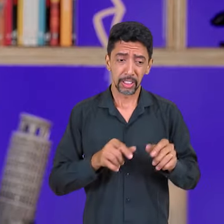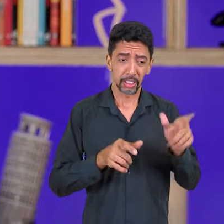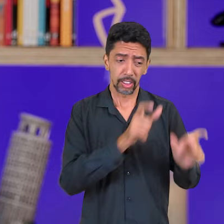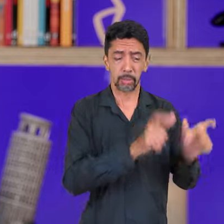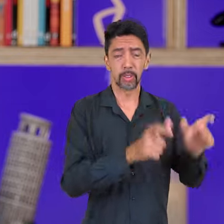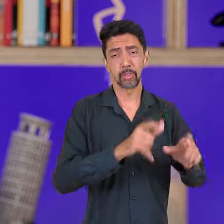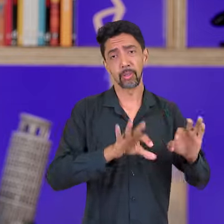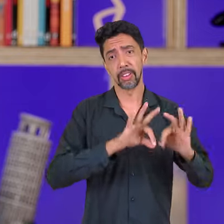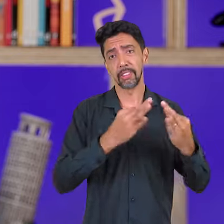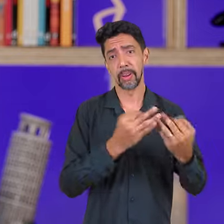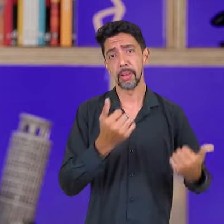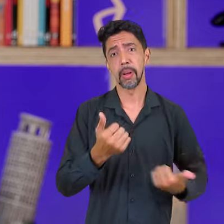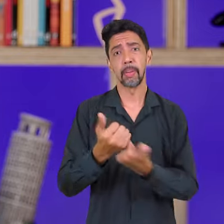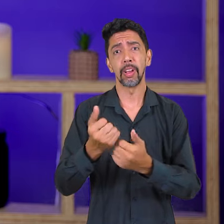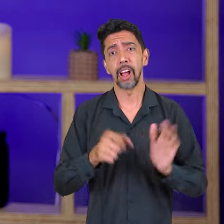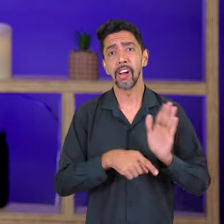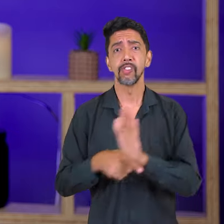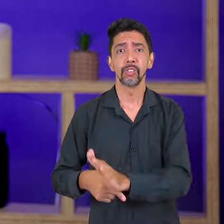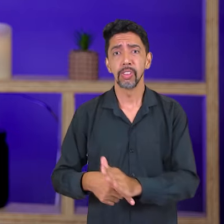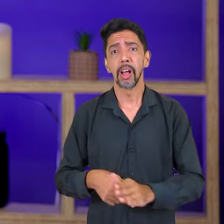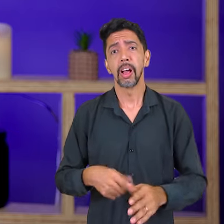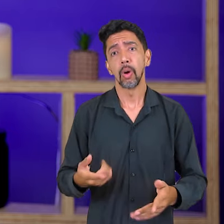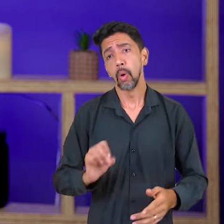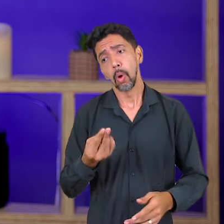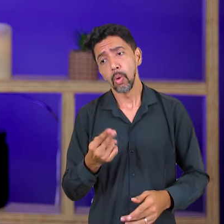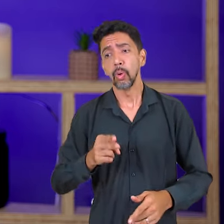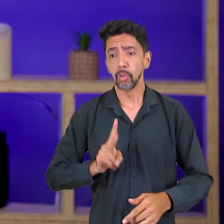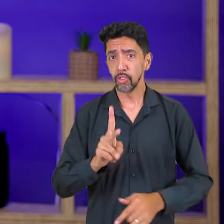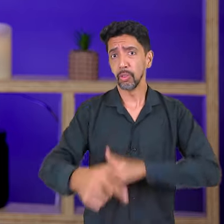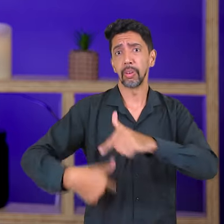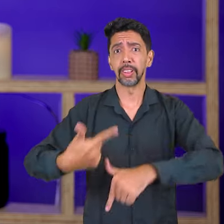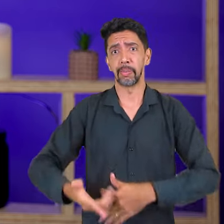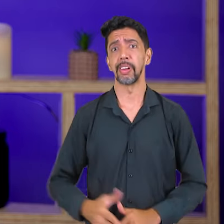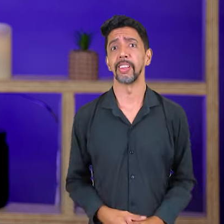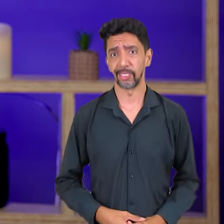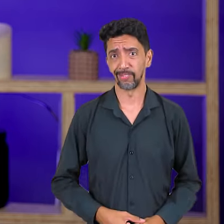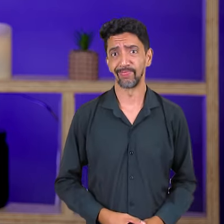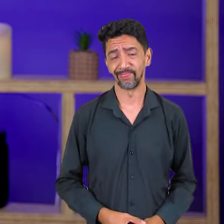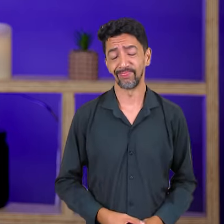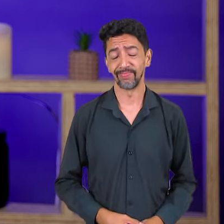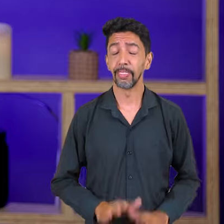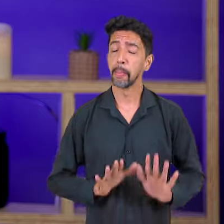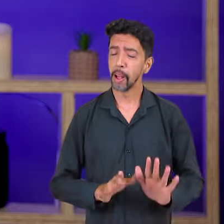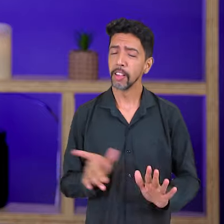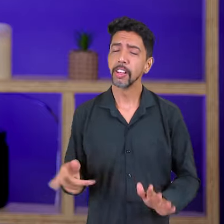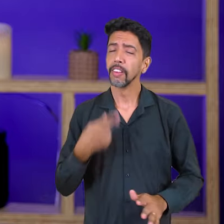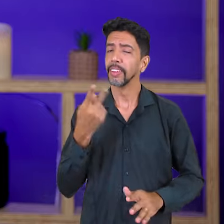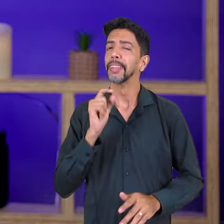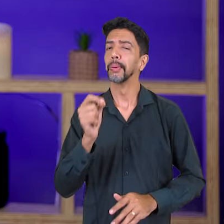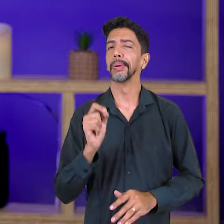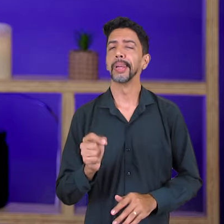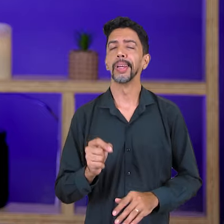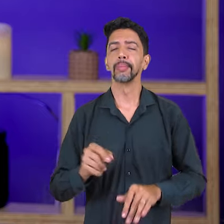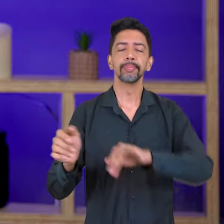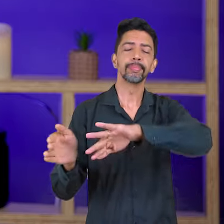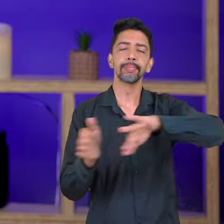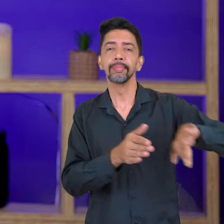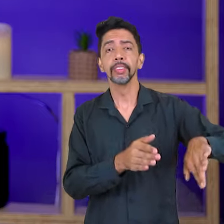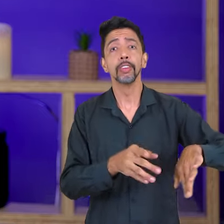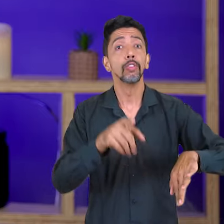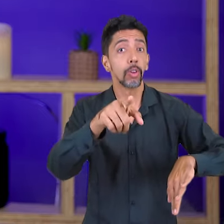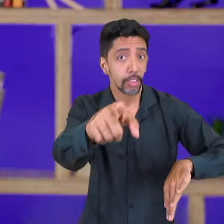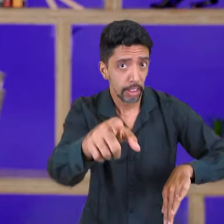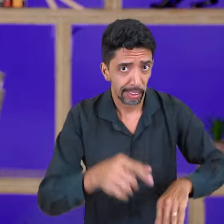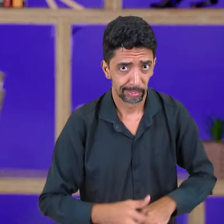falando aqui que de você ser o autor de decisão Será mesmo que você está fazendo a lição de